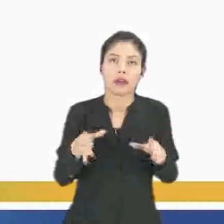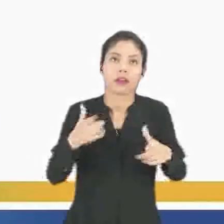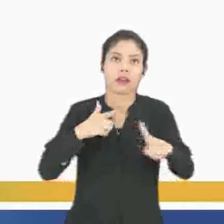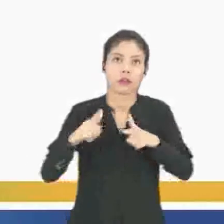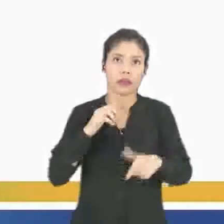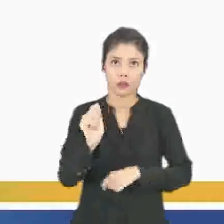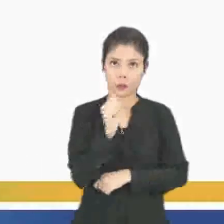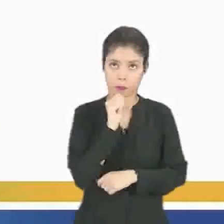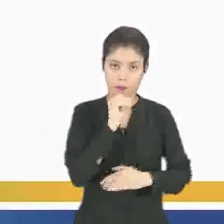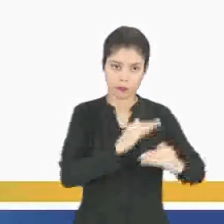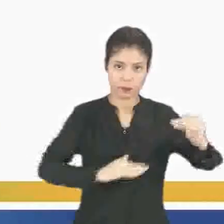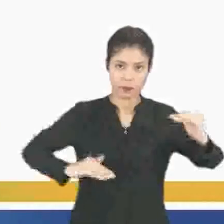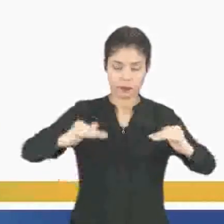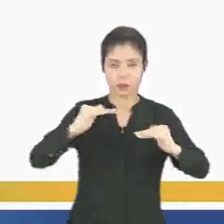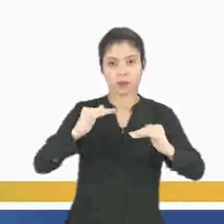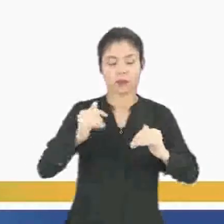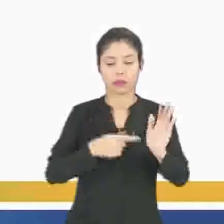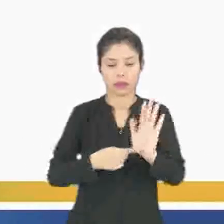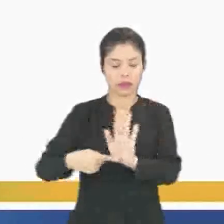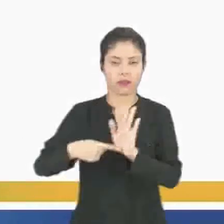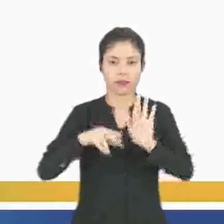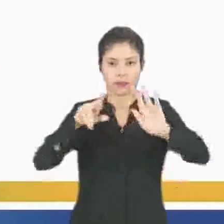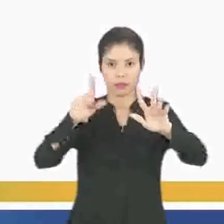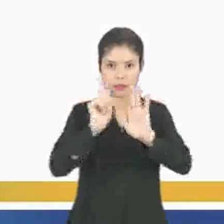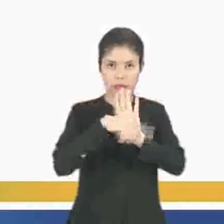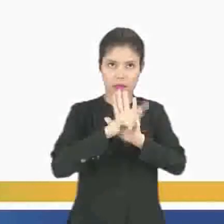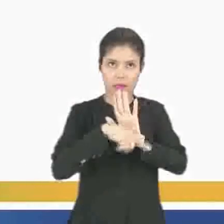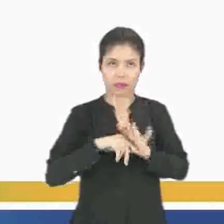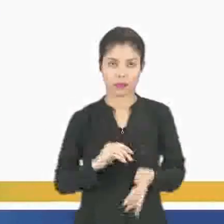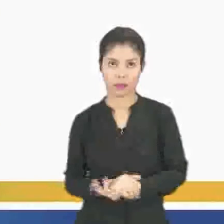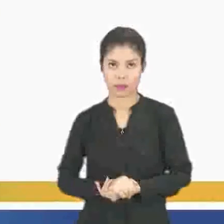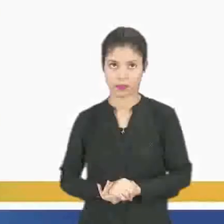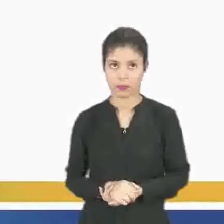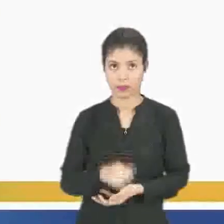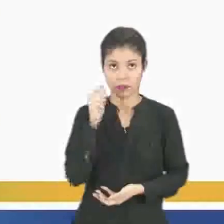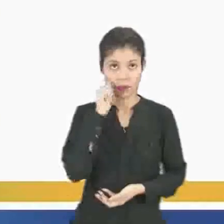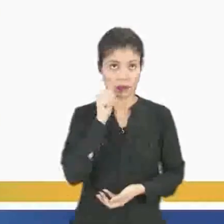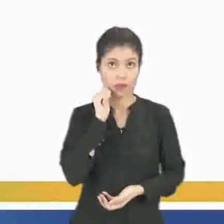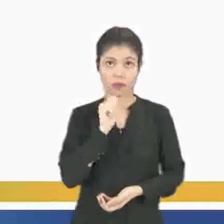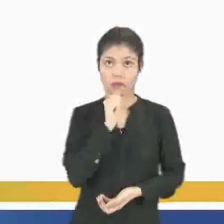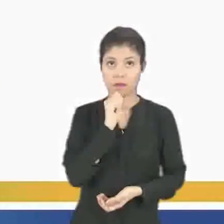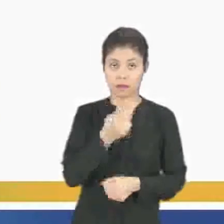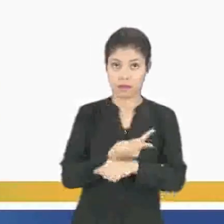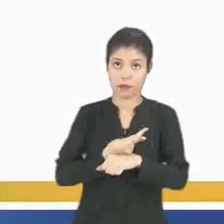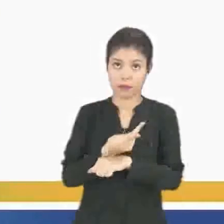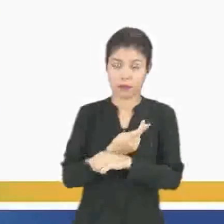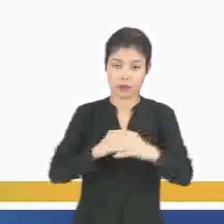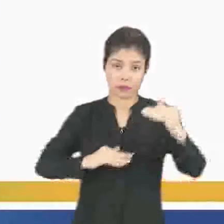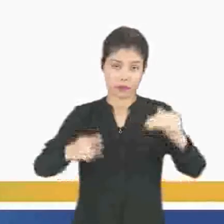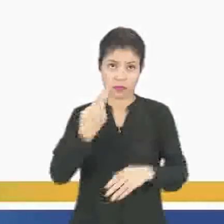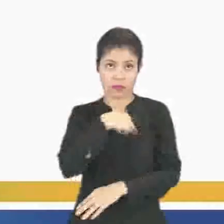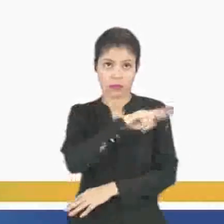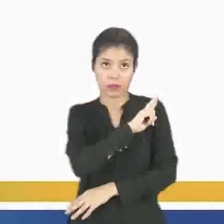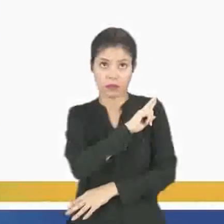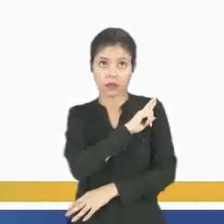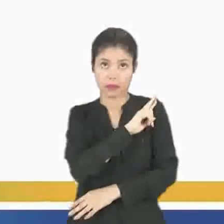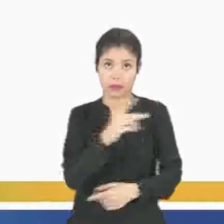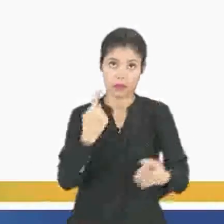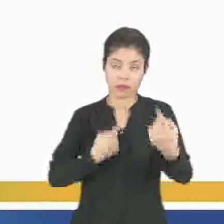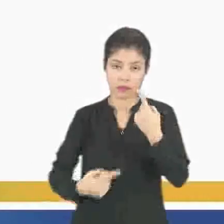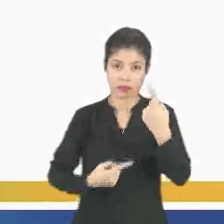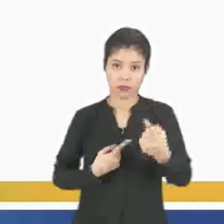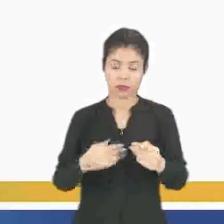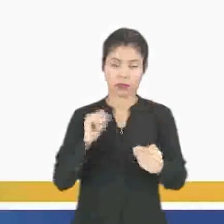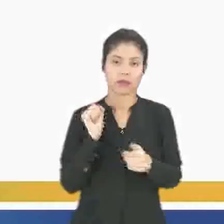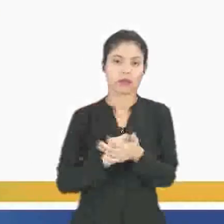trabalho, ainda há uma desigualdade no que se refere aos diferentes gêneros. A mulher ainda procura conciliar as responsabilidades